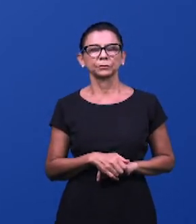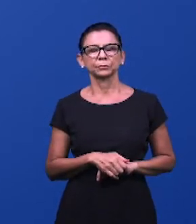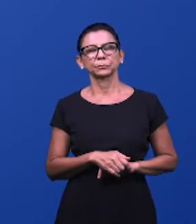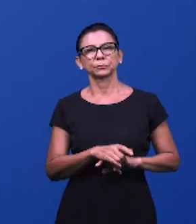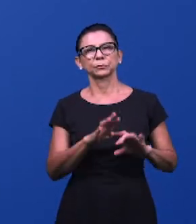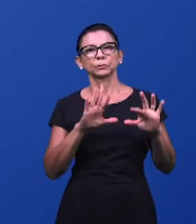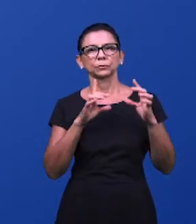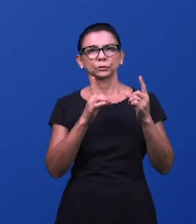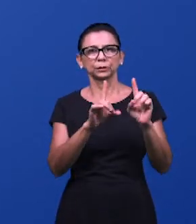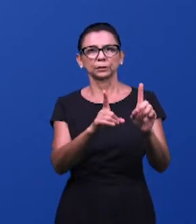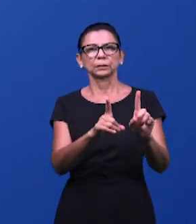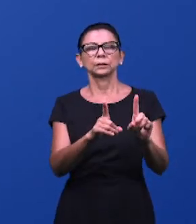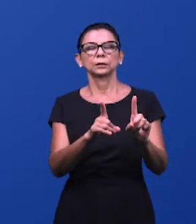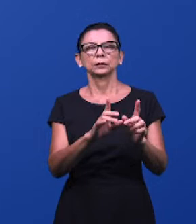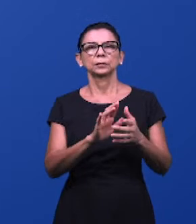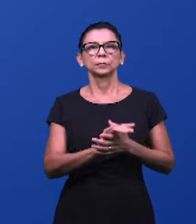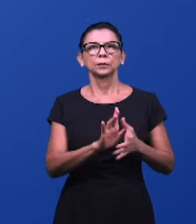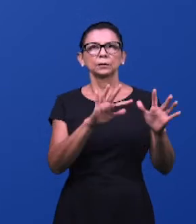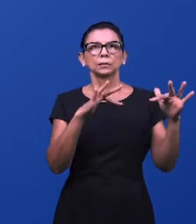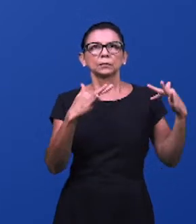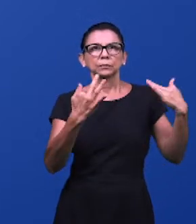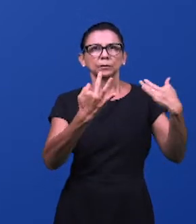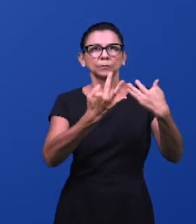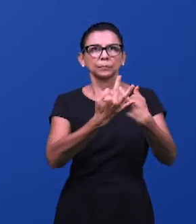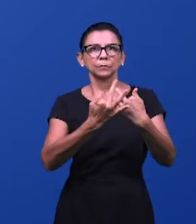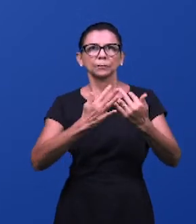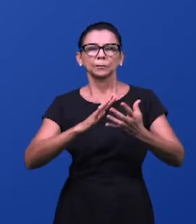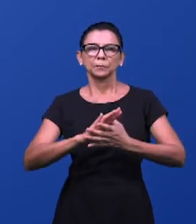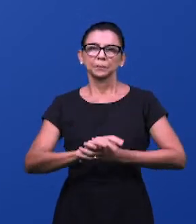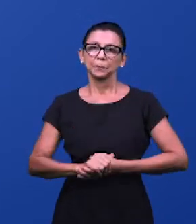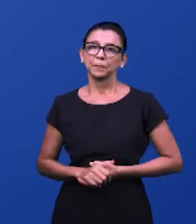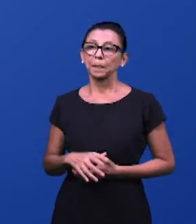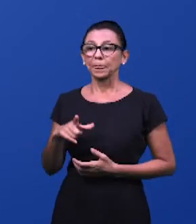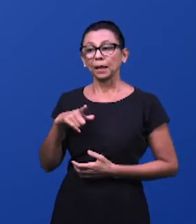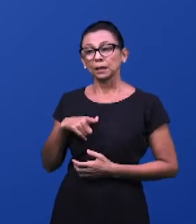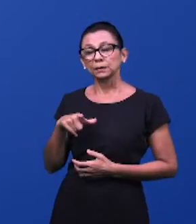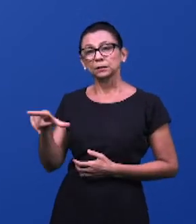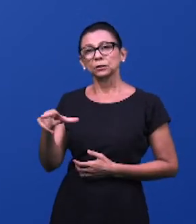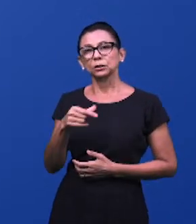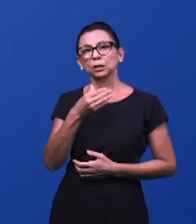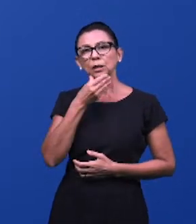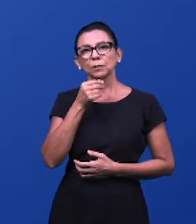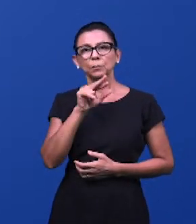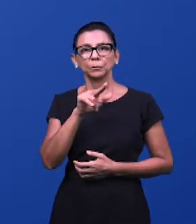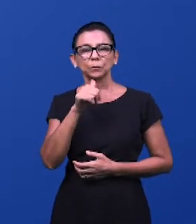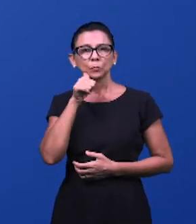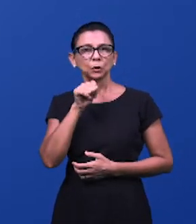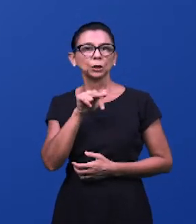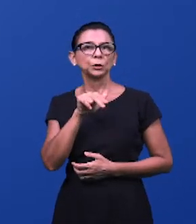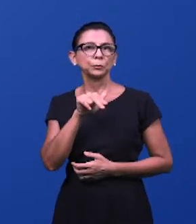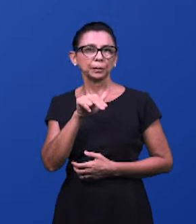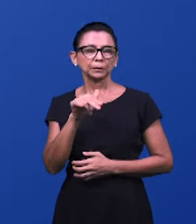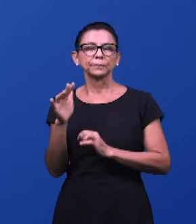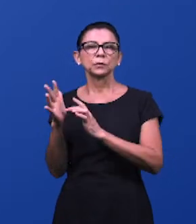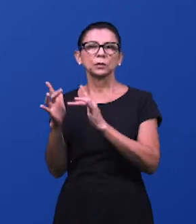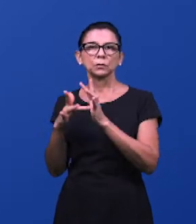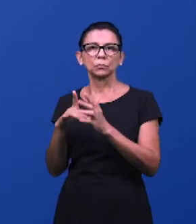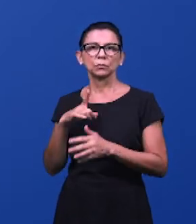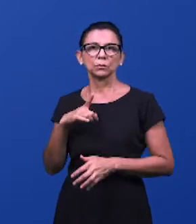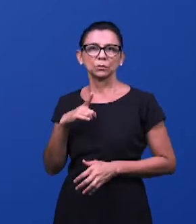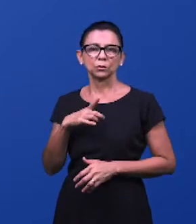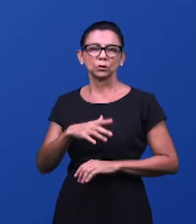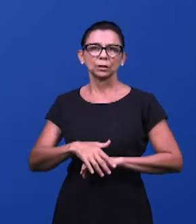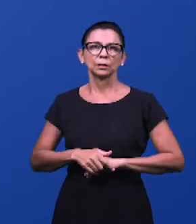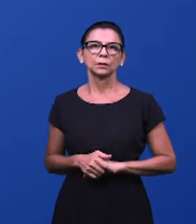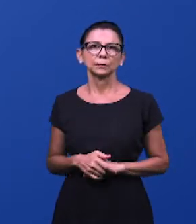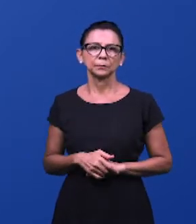relação humana, quando ele era submisso à palavra fala ele, tinha seus irmãos e tinha suas irmãs. Meus irmãos, com os discípulos,